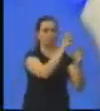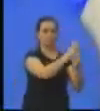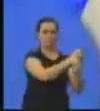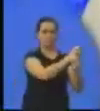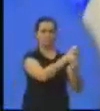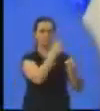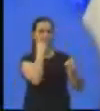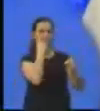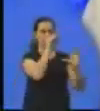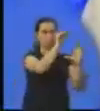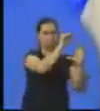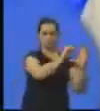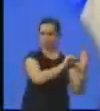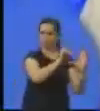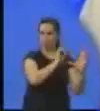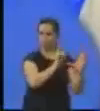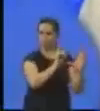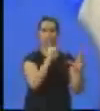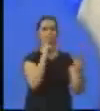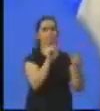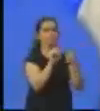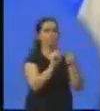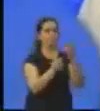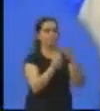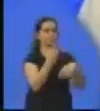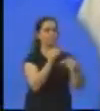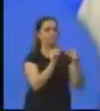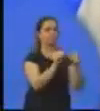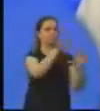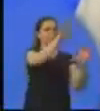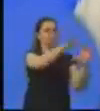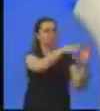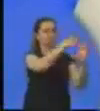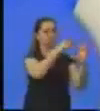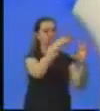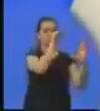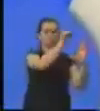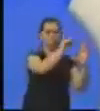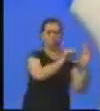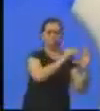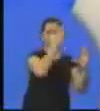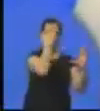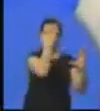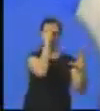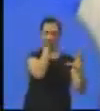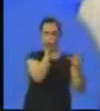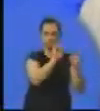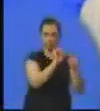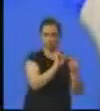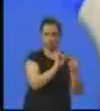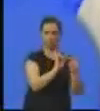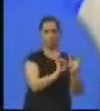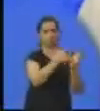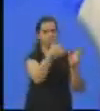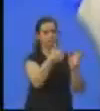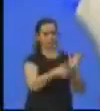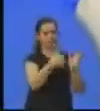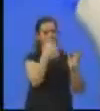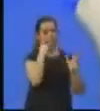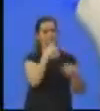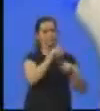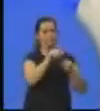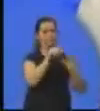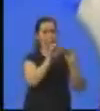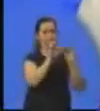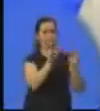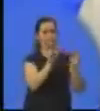ali colocada, mas você vai fazer uma tabela de pontos para saber exatamente os valores. Nesse caso, nós podemos trabalhar com o mais simples,